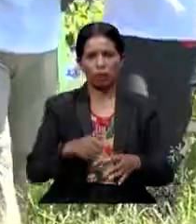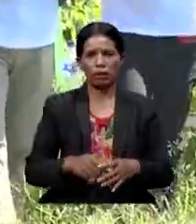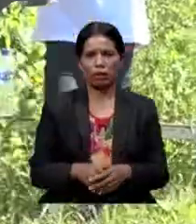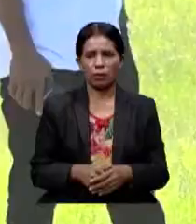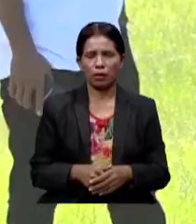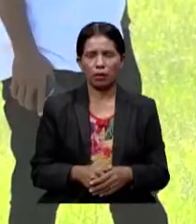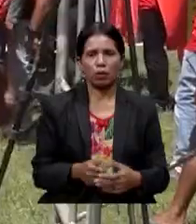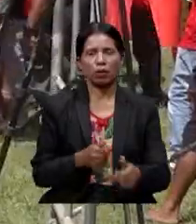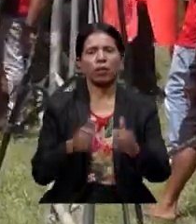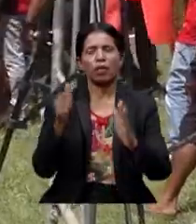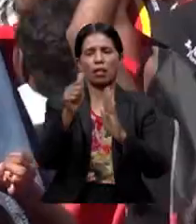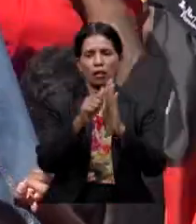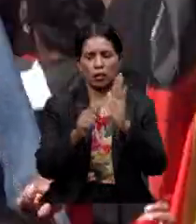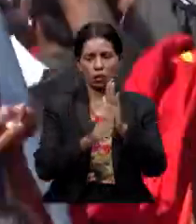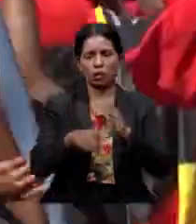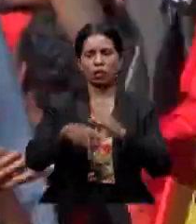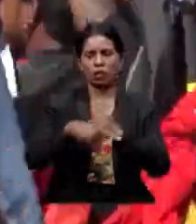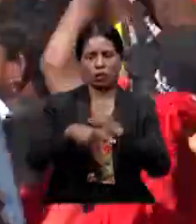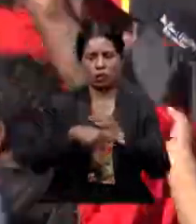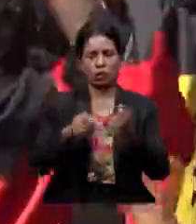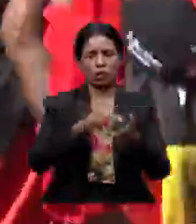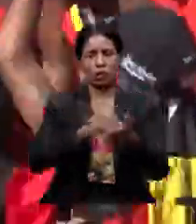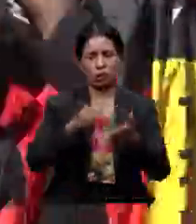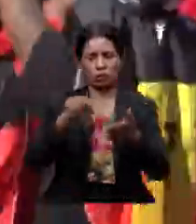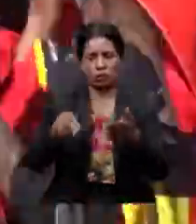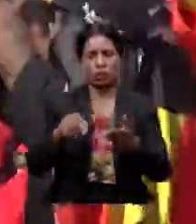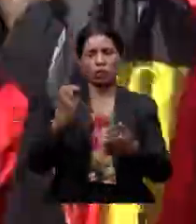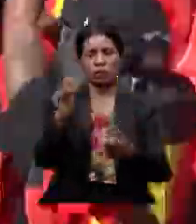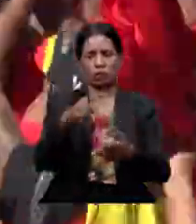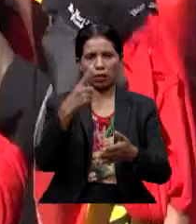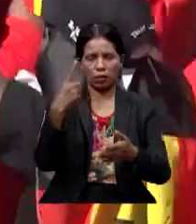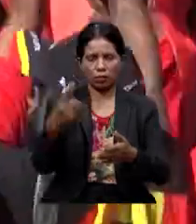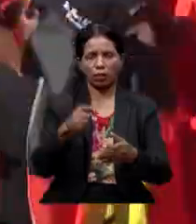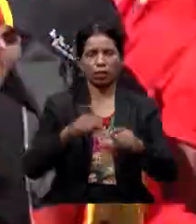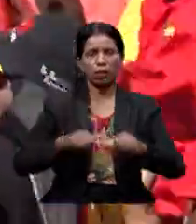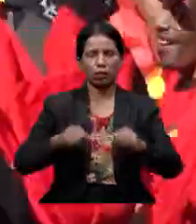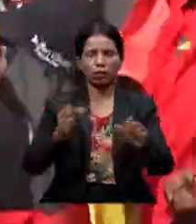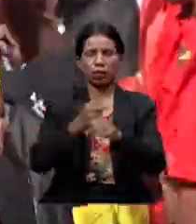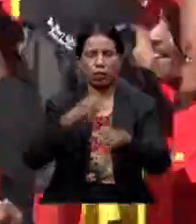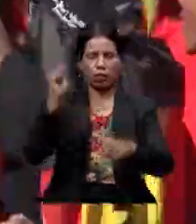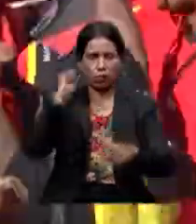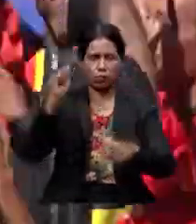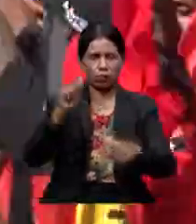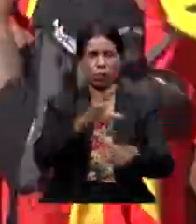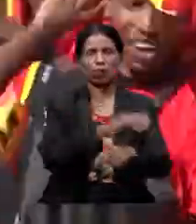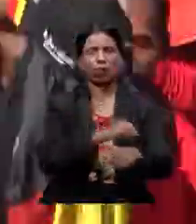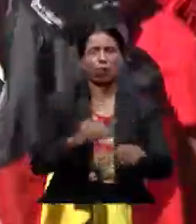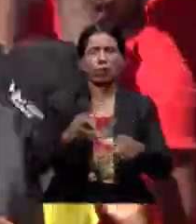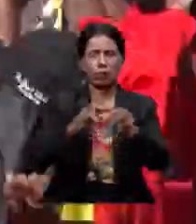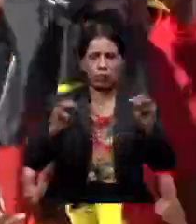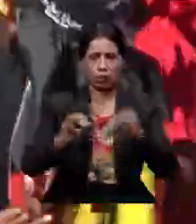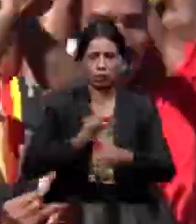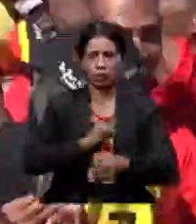Tuira agenda ne be iha partido ho número sorteio sa Nulu Resin ida se continua halo campanha eleitoral e a município Cova